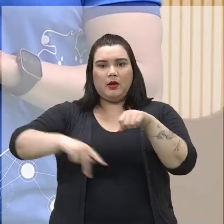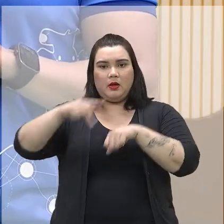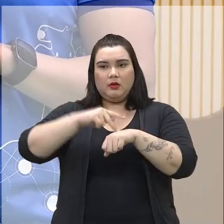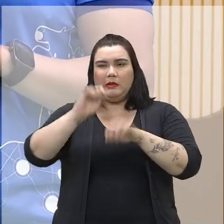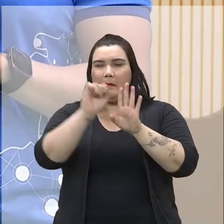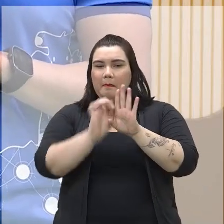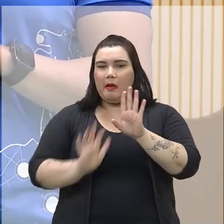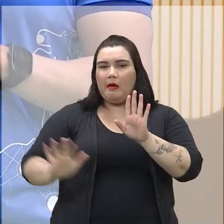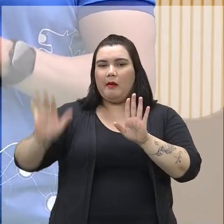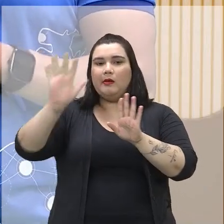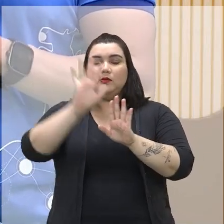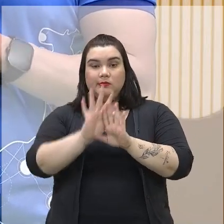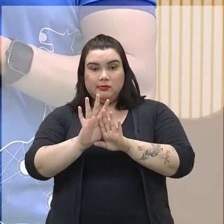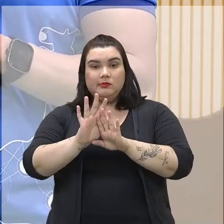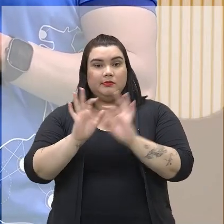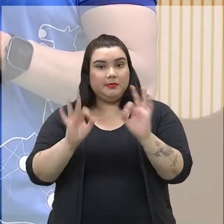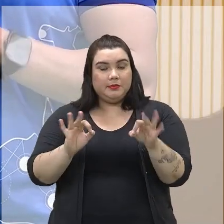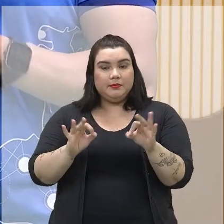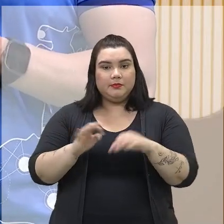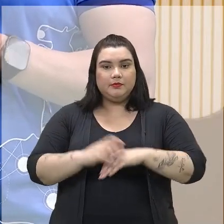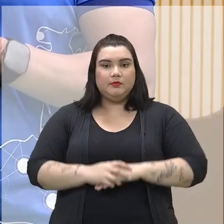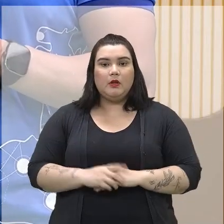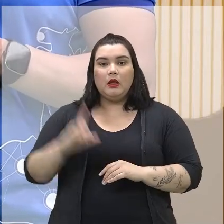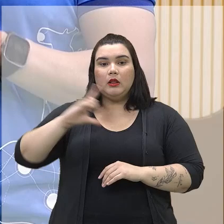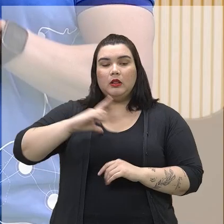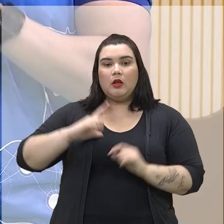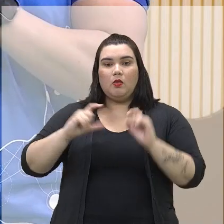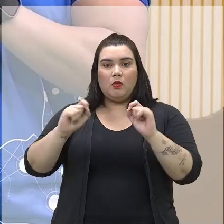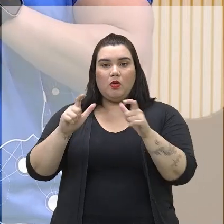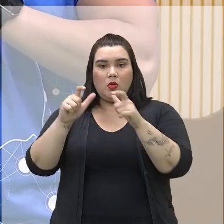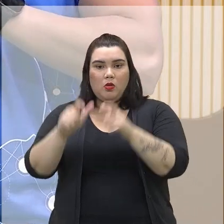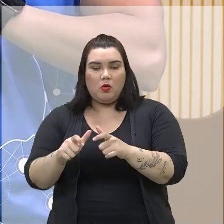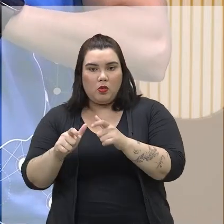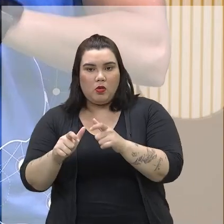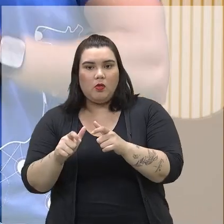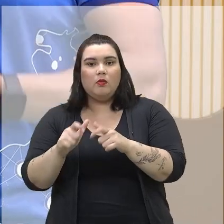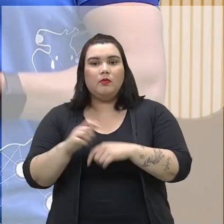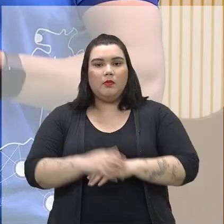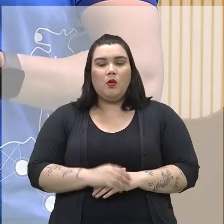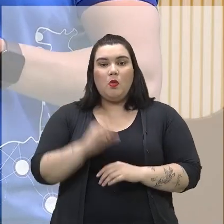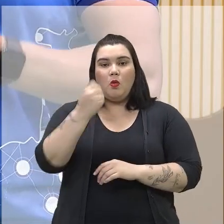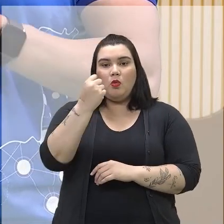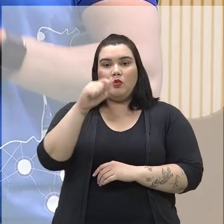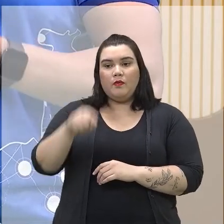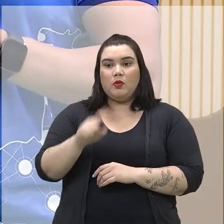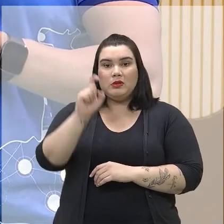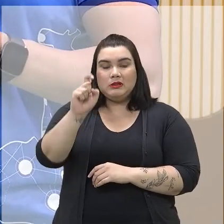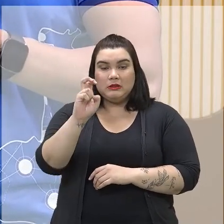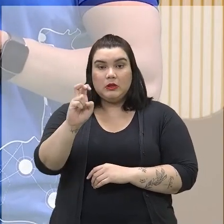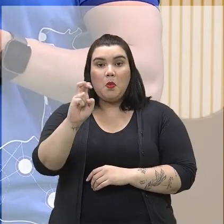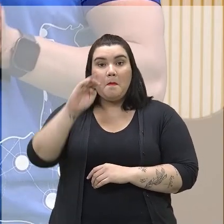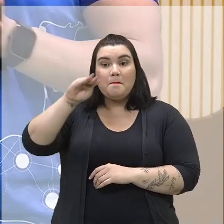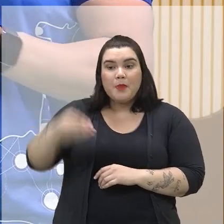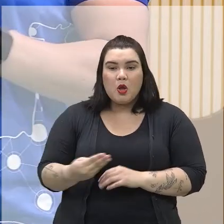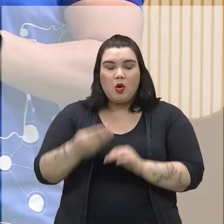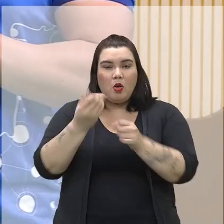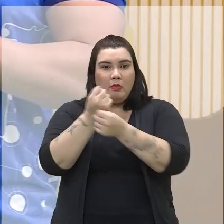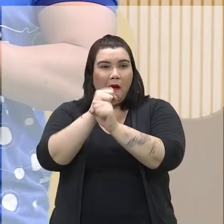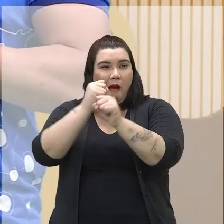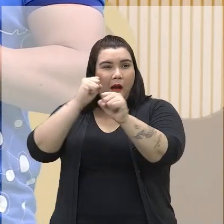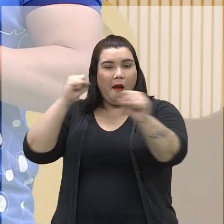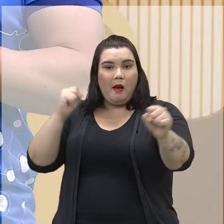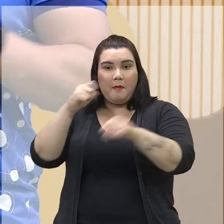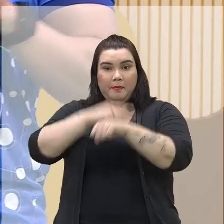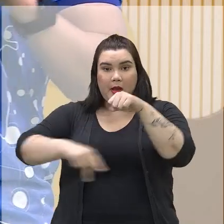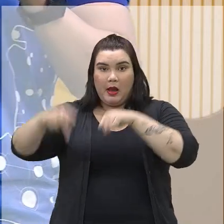após a nossa independência, tá? A gente tem um território com mais de 8,5 milhões de quilômetros quadrados de extensão. Quando o Brasil se